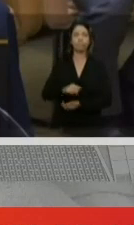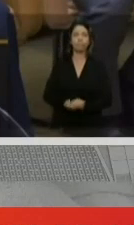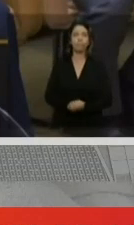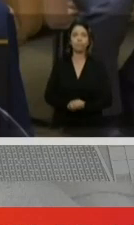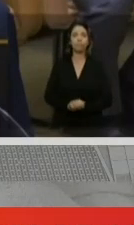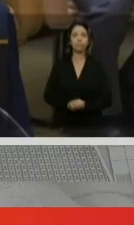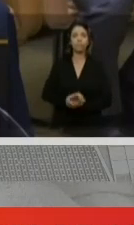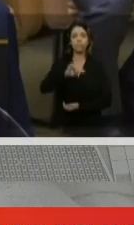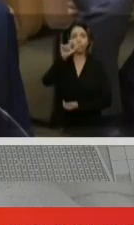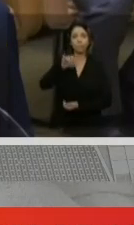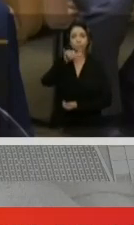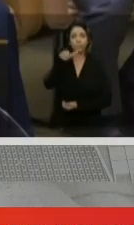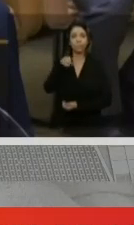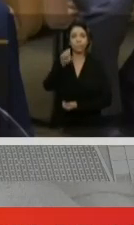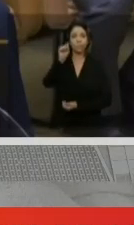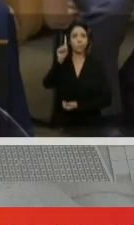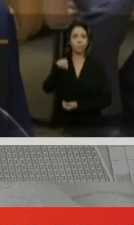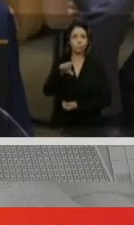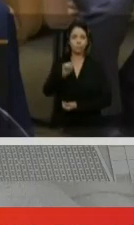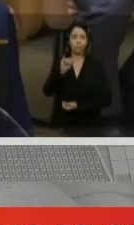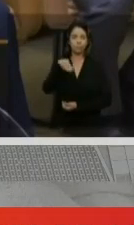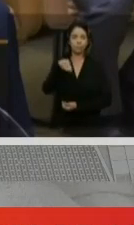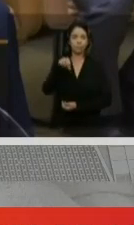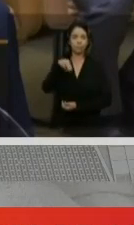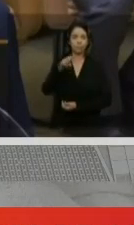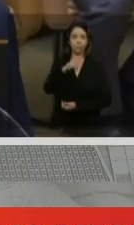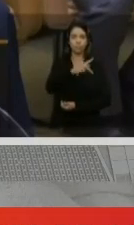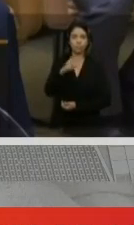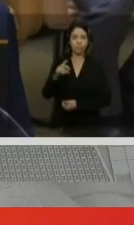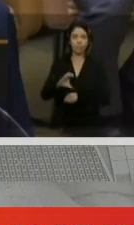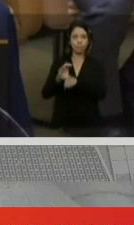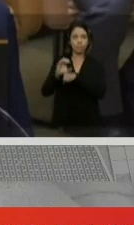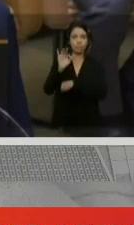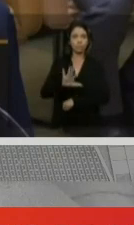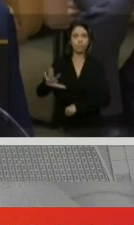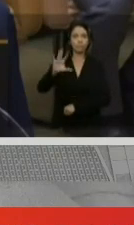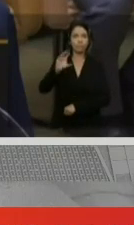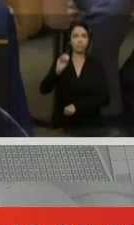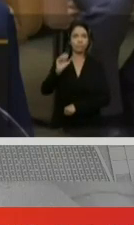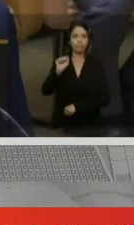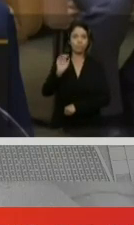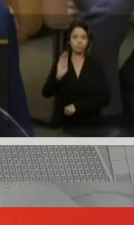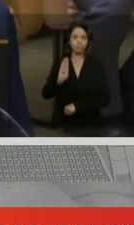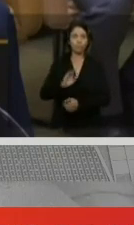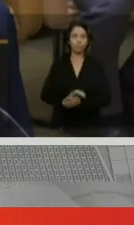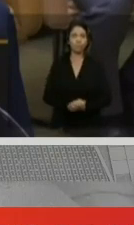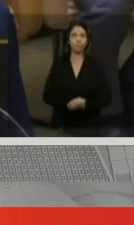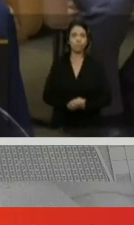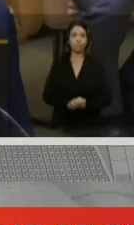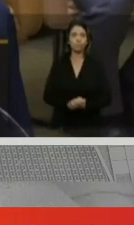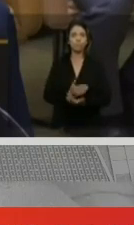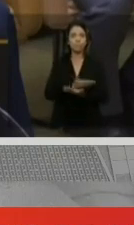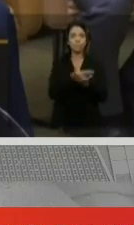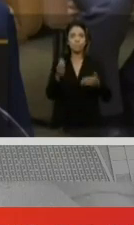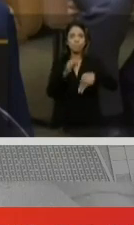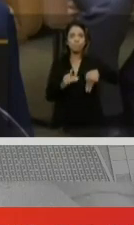do liberalismo é a democracia liberal, ou seja, a convivência entre os poderes, a abertura à divergência,